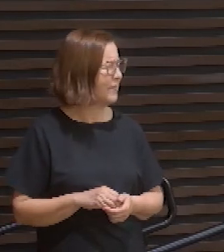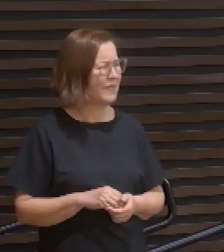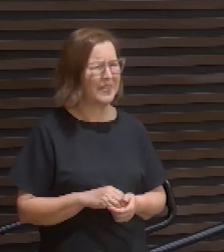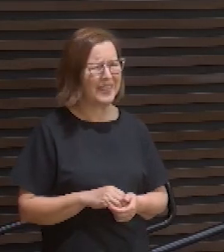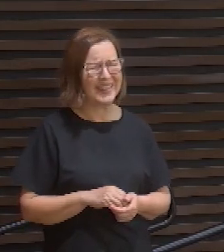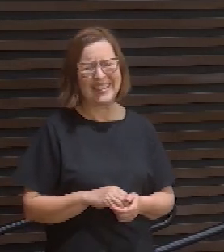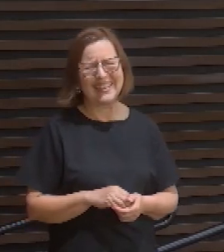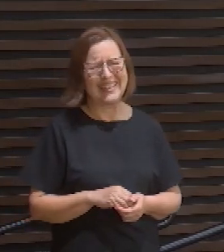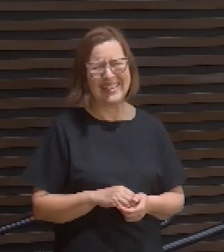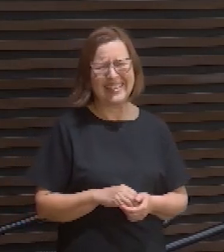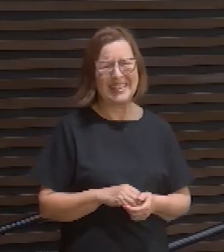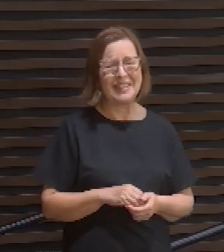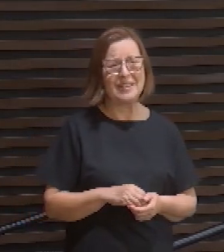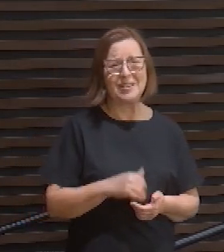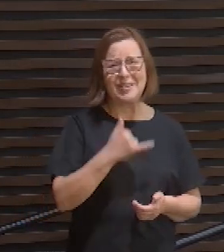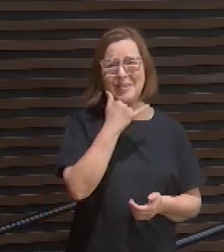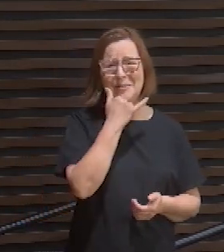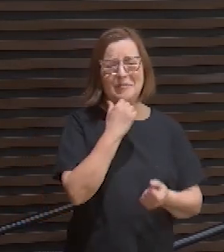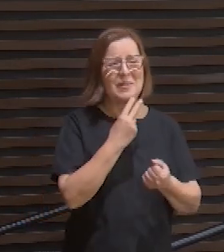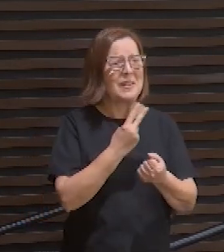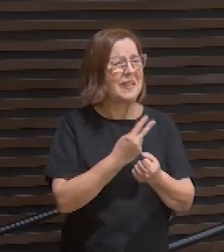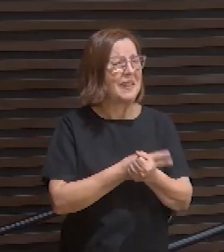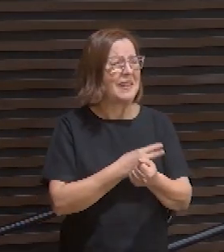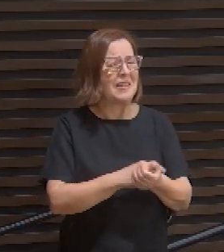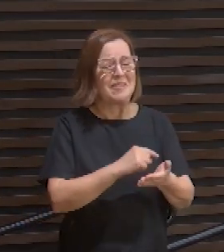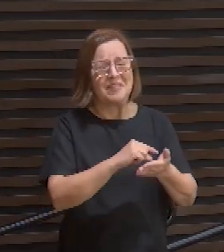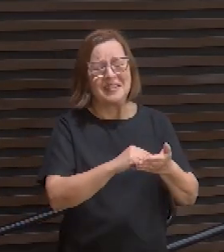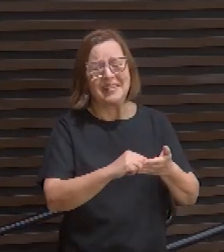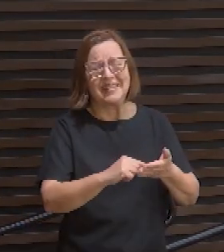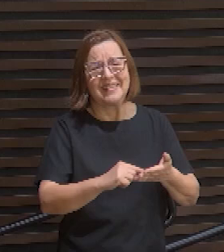4:25. Eu falei o texto errado?